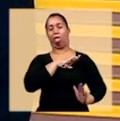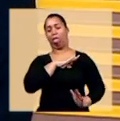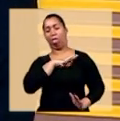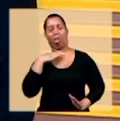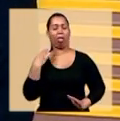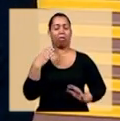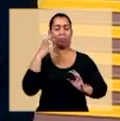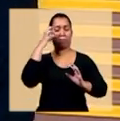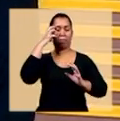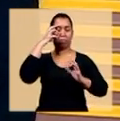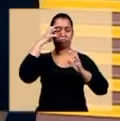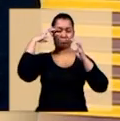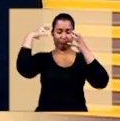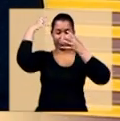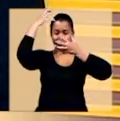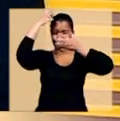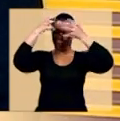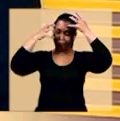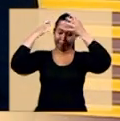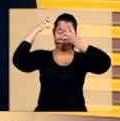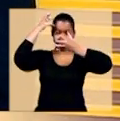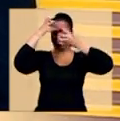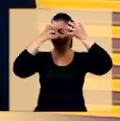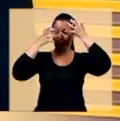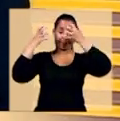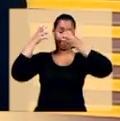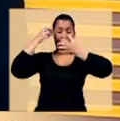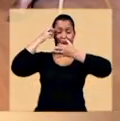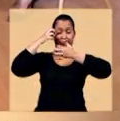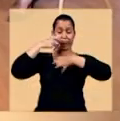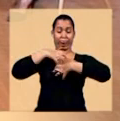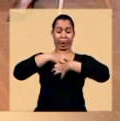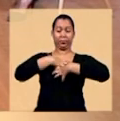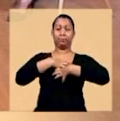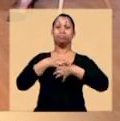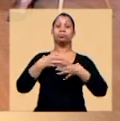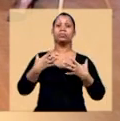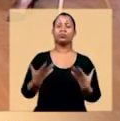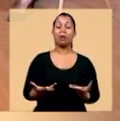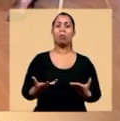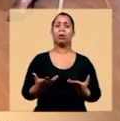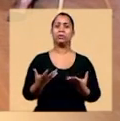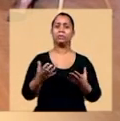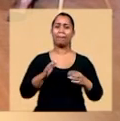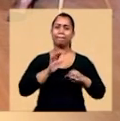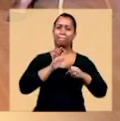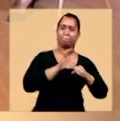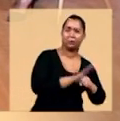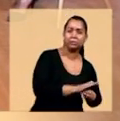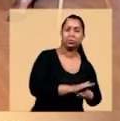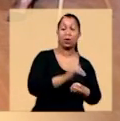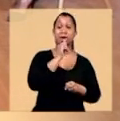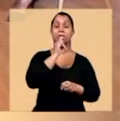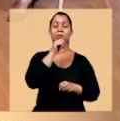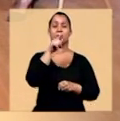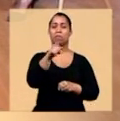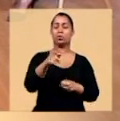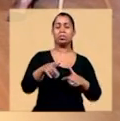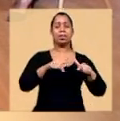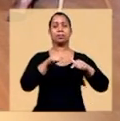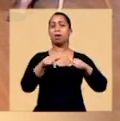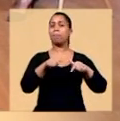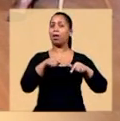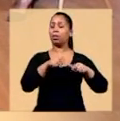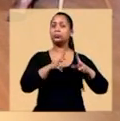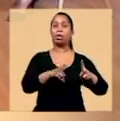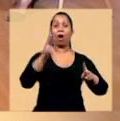E transtornos emocionais podem vir em função disso, sim. Em cima, é essa pressão que causa isso? Porque assim, imagina você trabalha num lugar